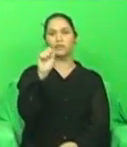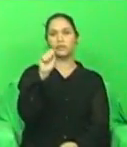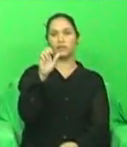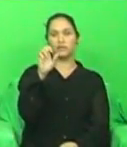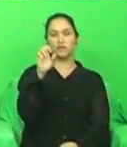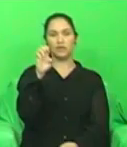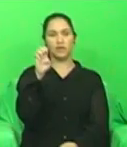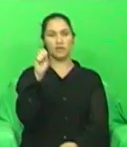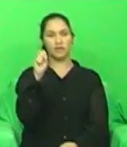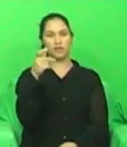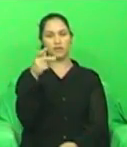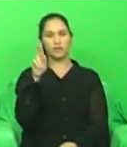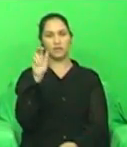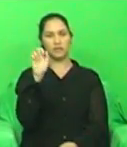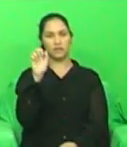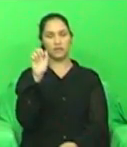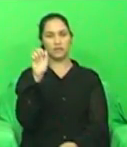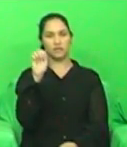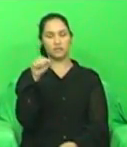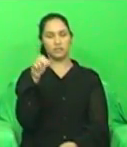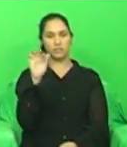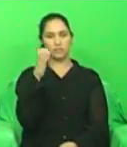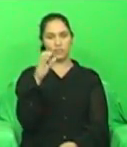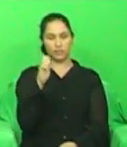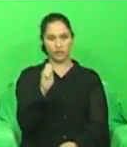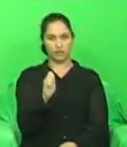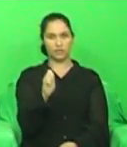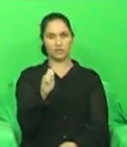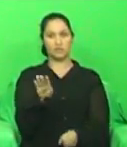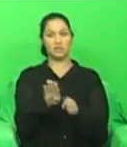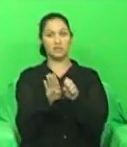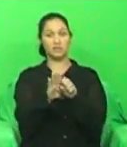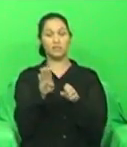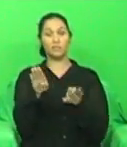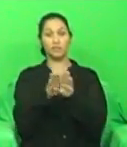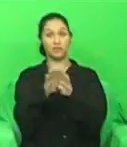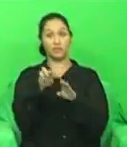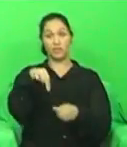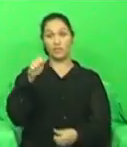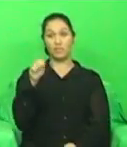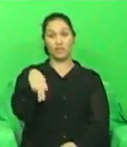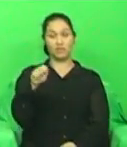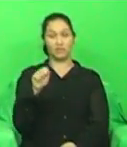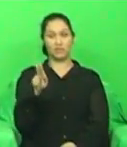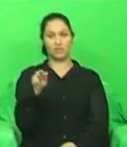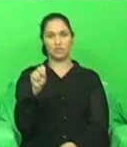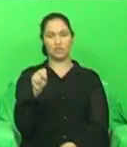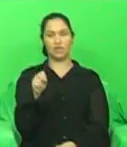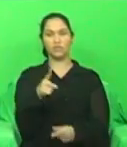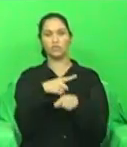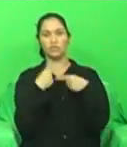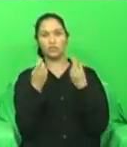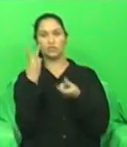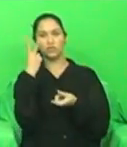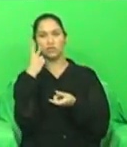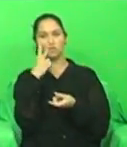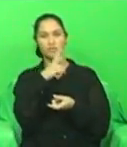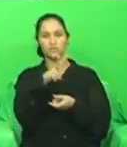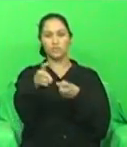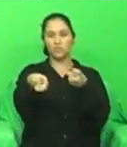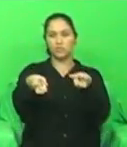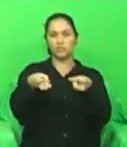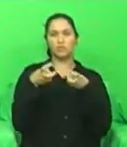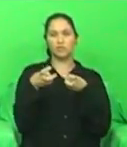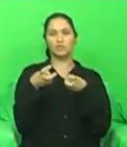neste fim de semana com aquela chuva e é uma situação de calamidade e reconhece que o prefeito